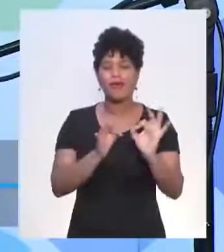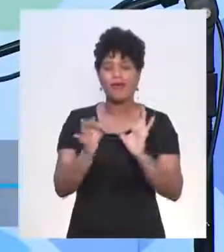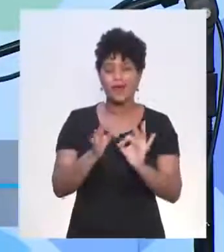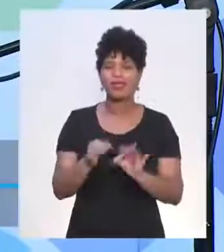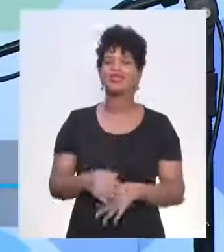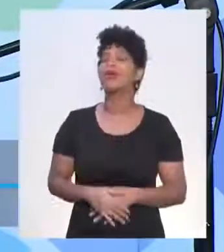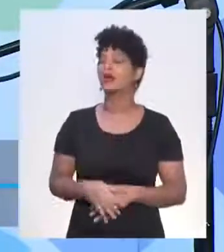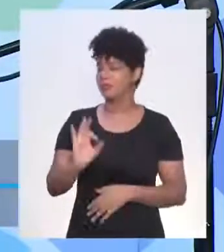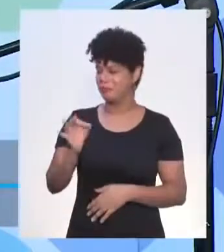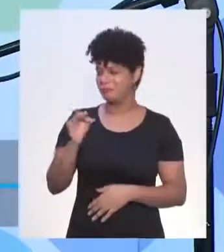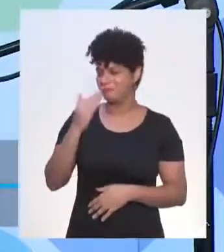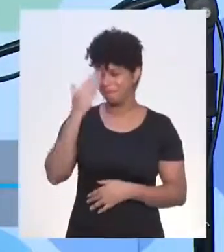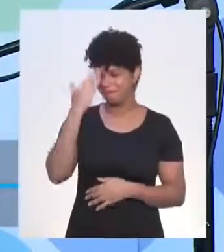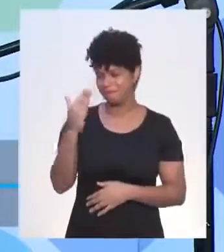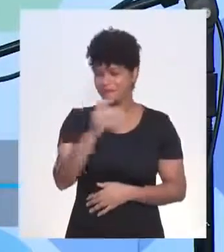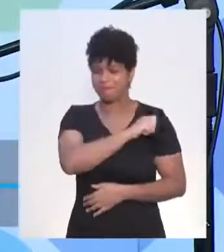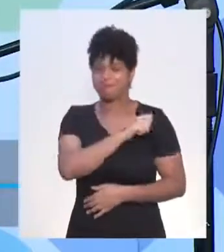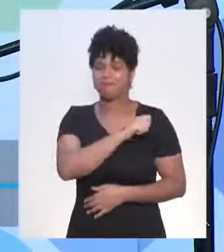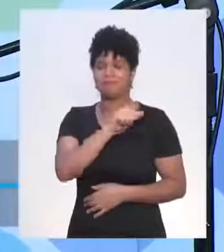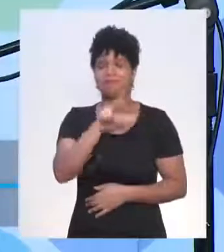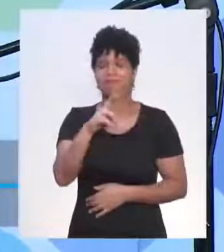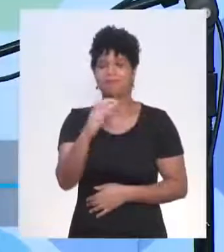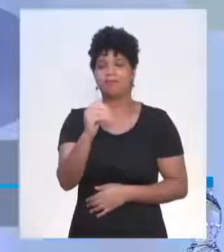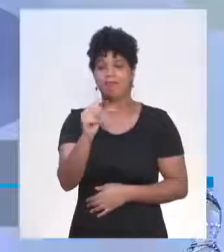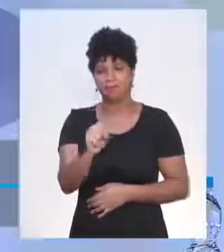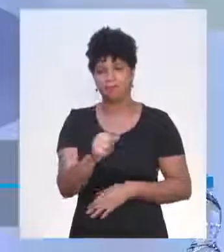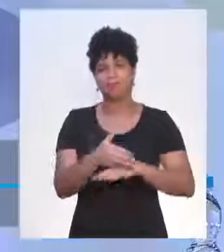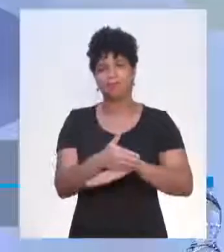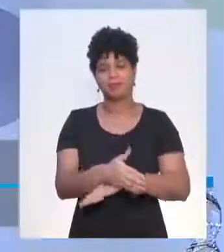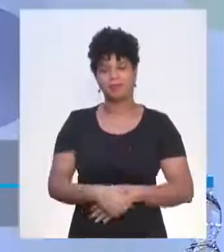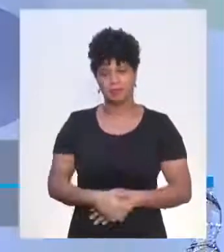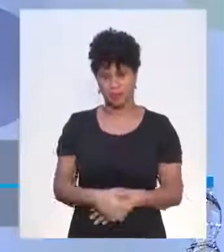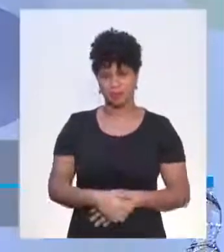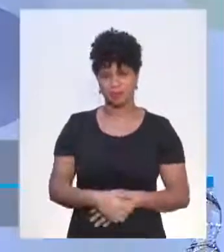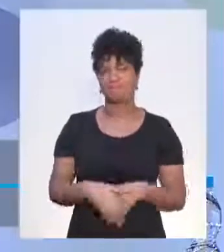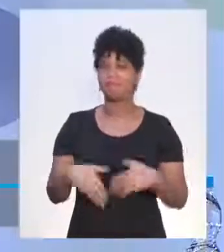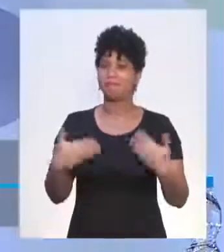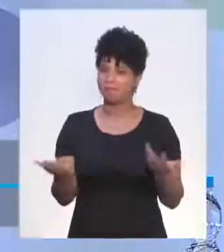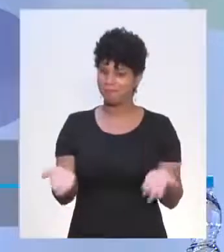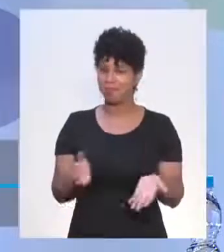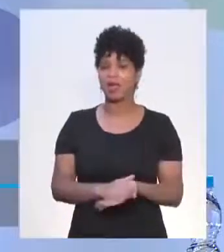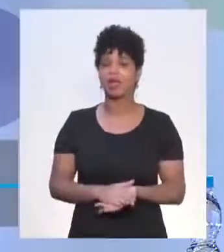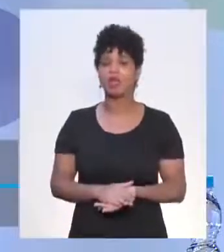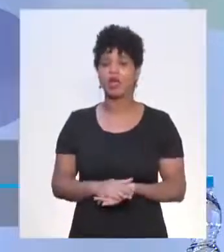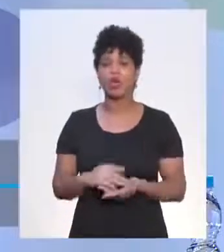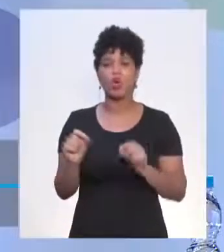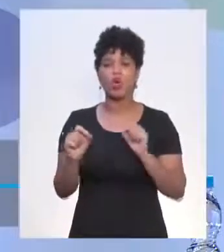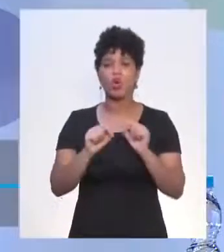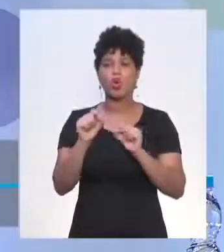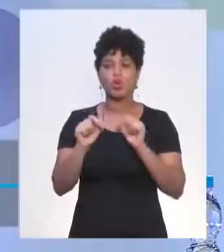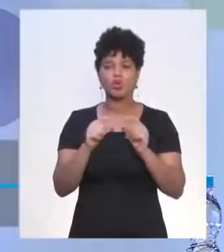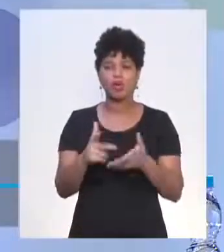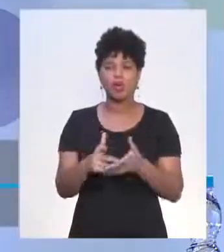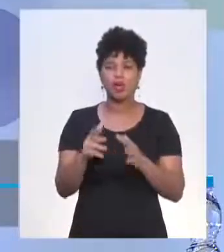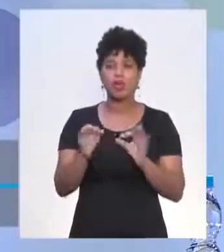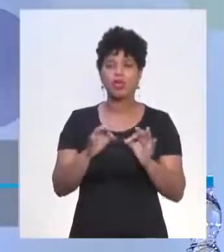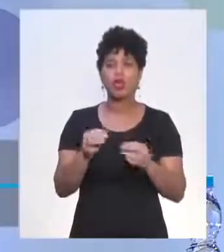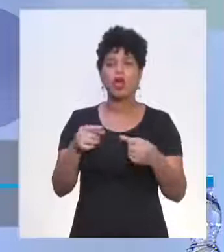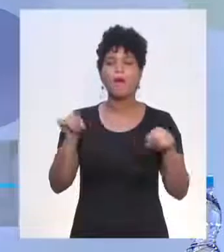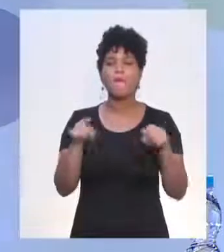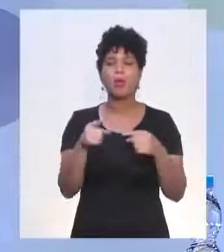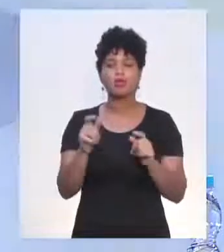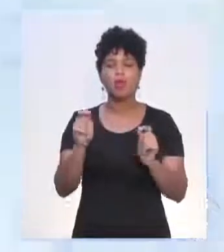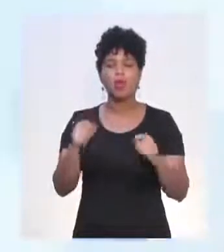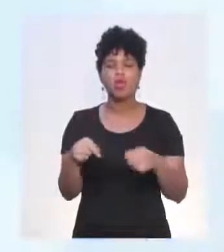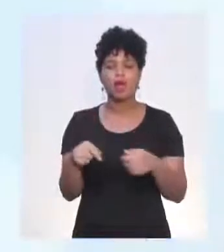aí Lucas brigada para participar lá enfim arranjo musical transformação